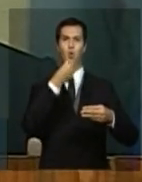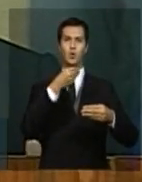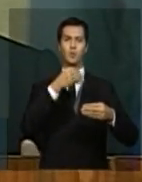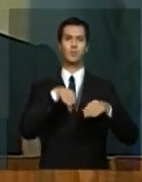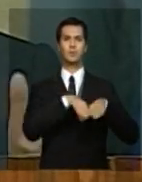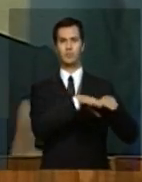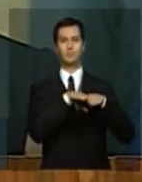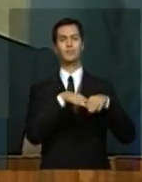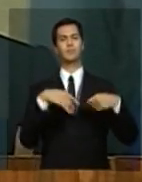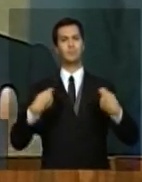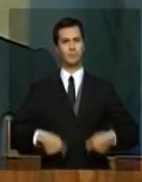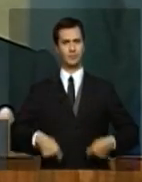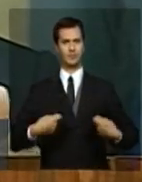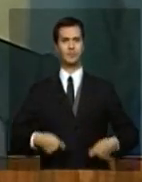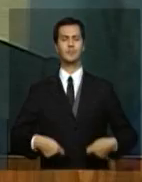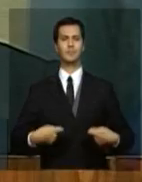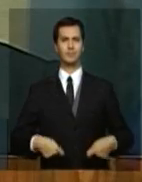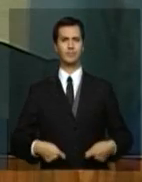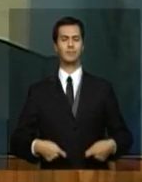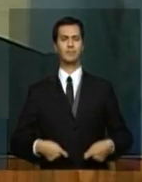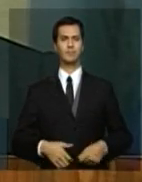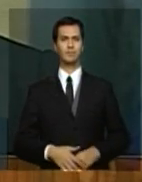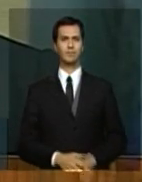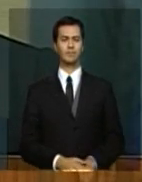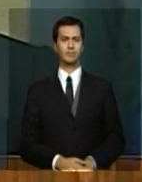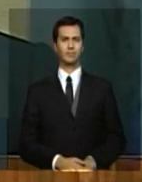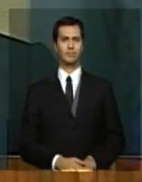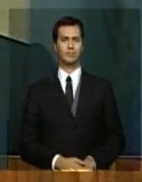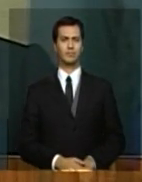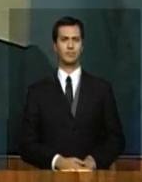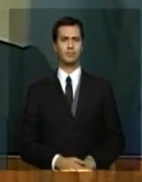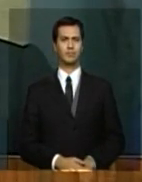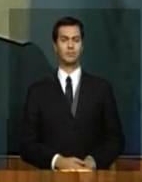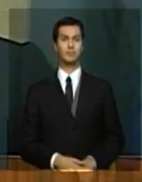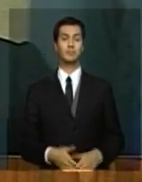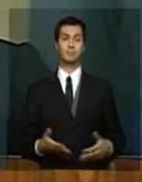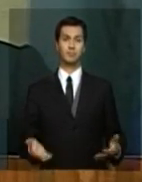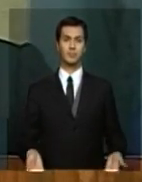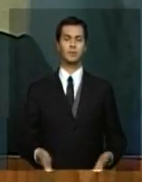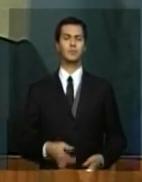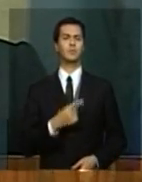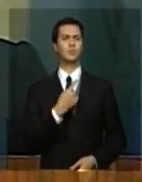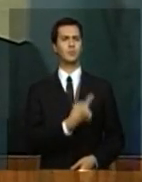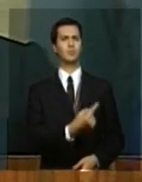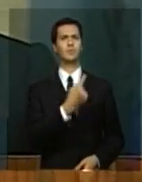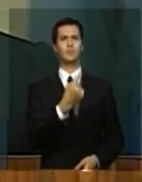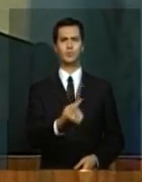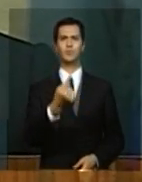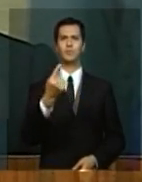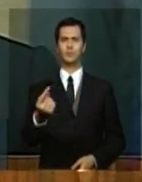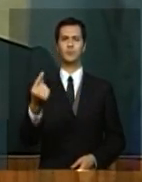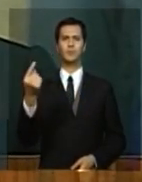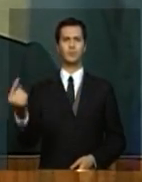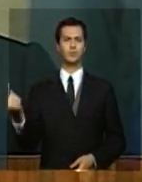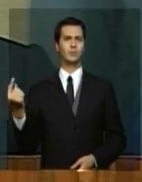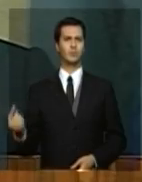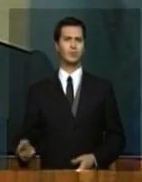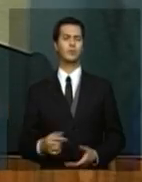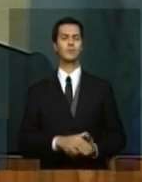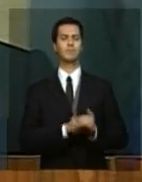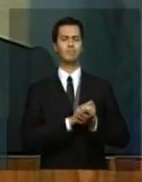mulheres esteja consolidada E aí eu parabenizo um a um uma a uma